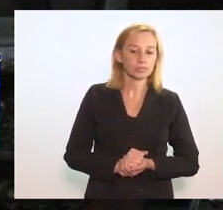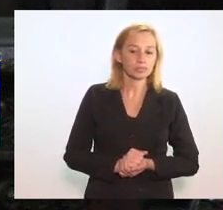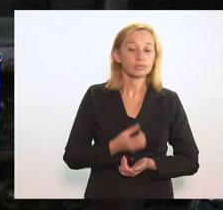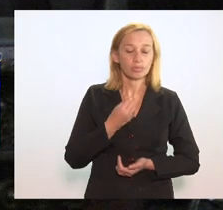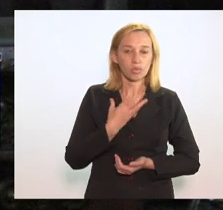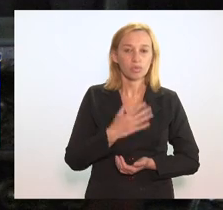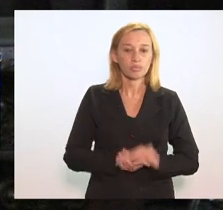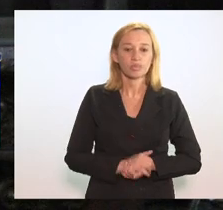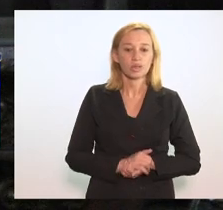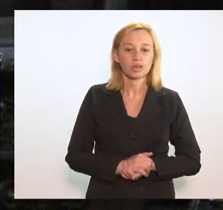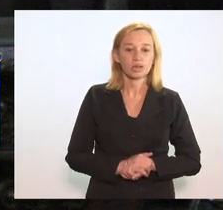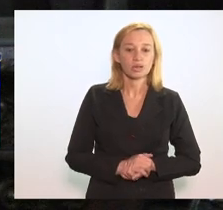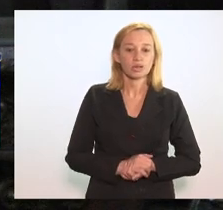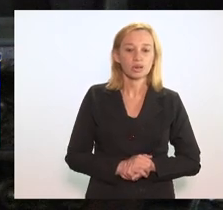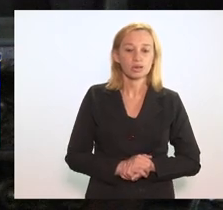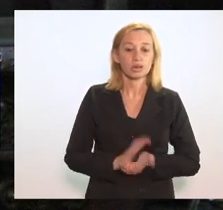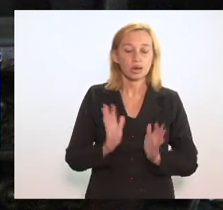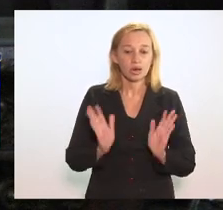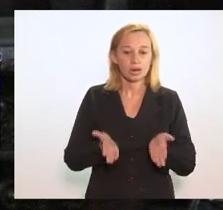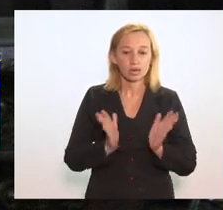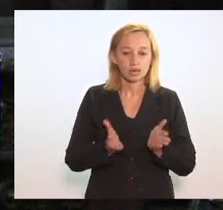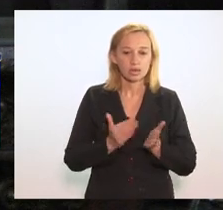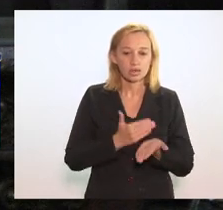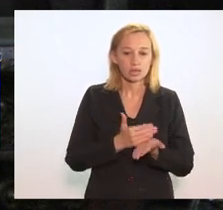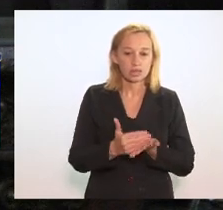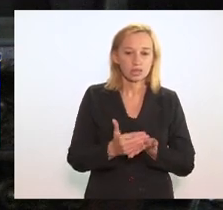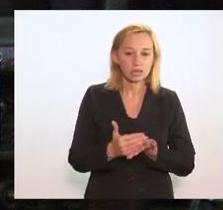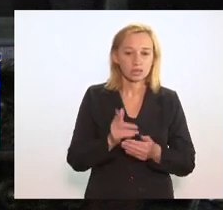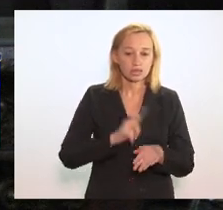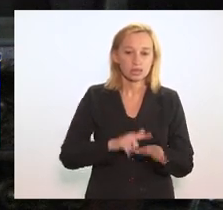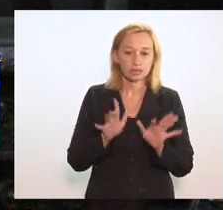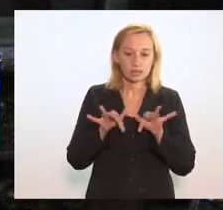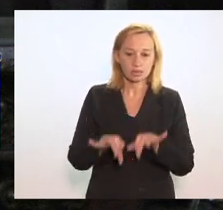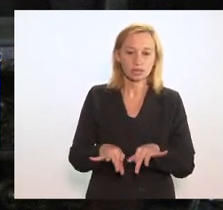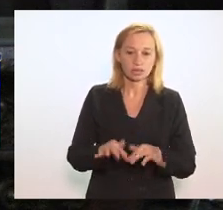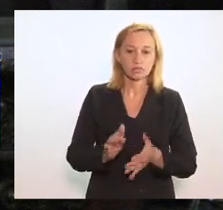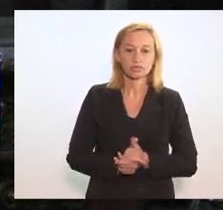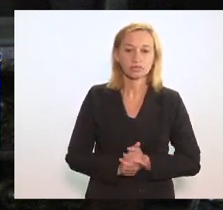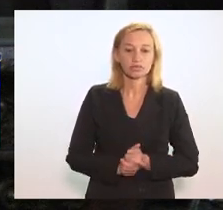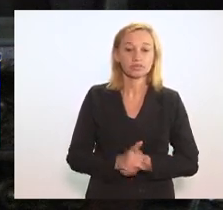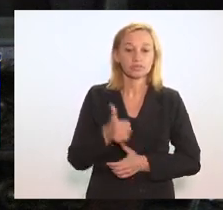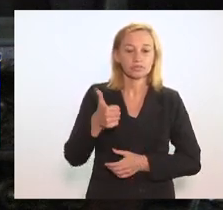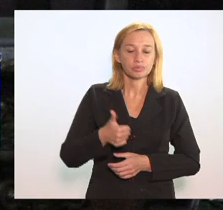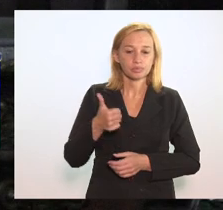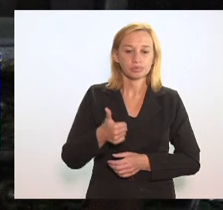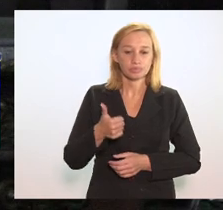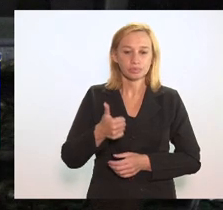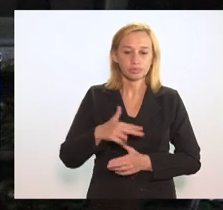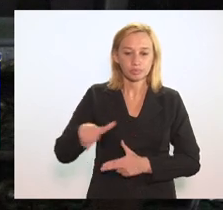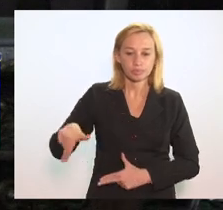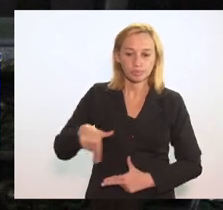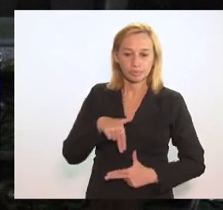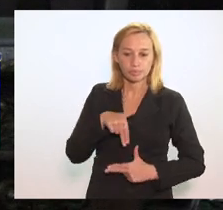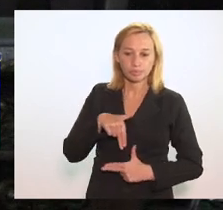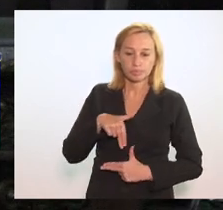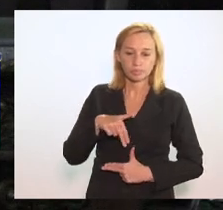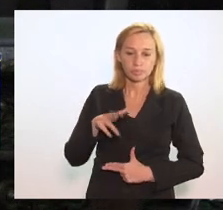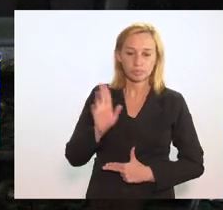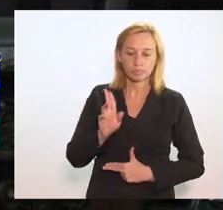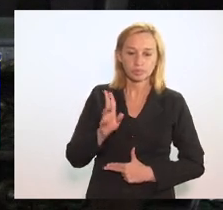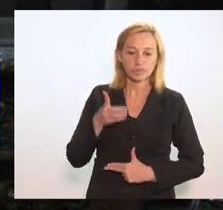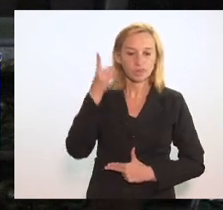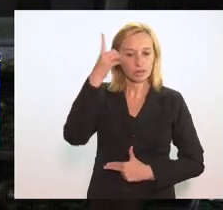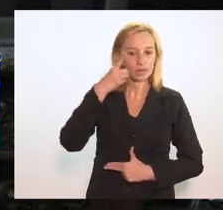Bom. Agora vamos dar início ao expediente final. Primeiro orador inscrito é o